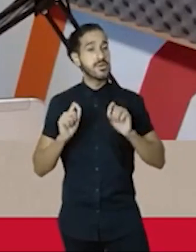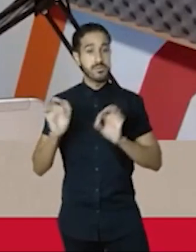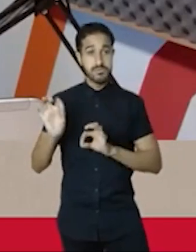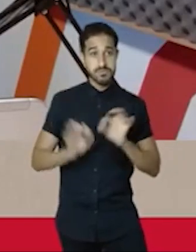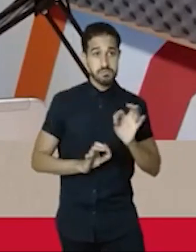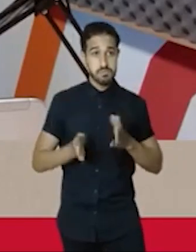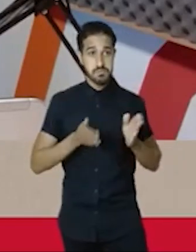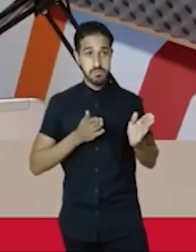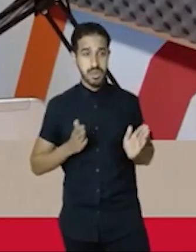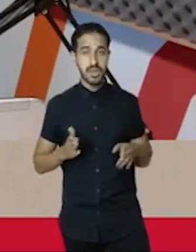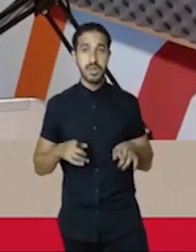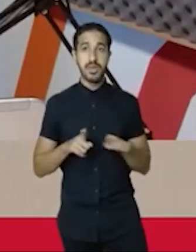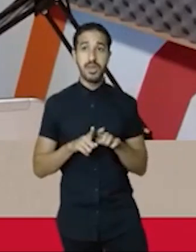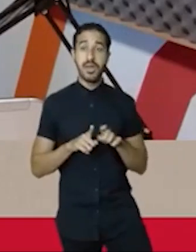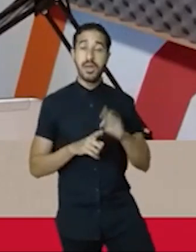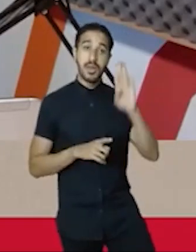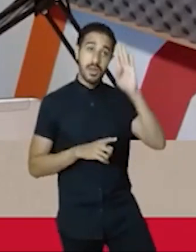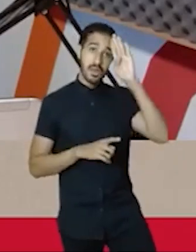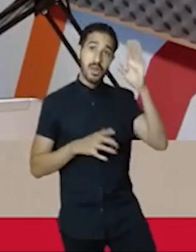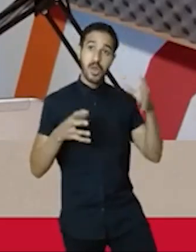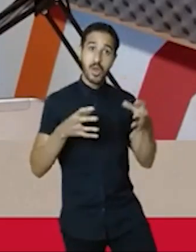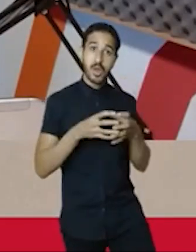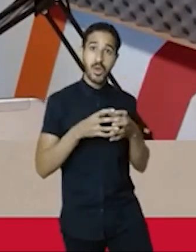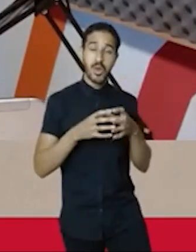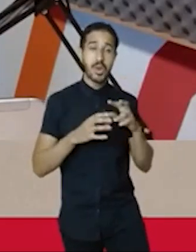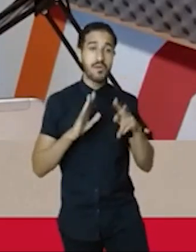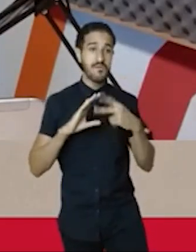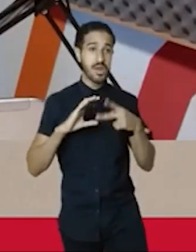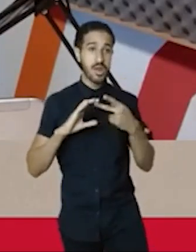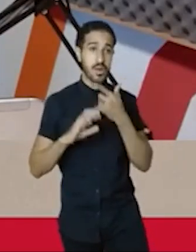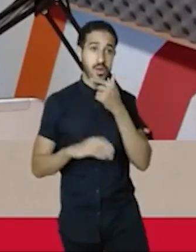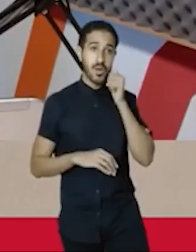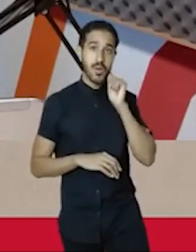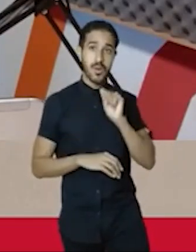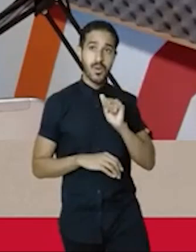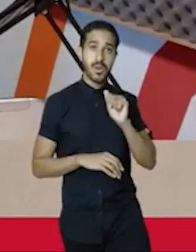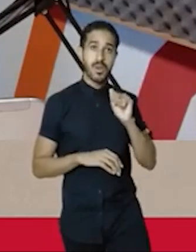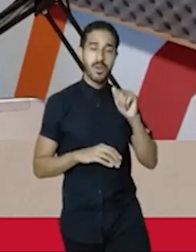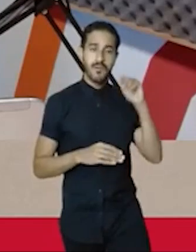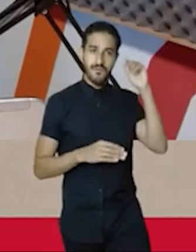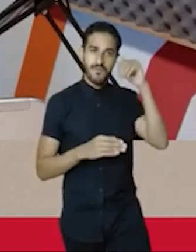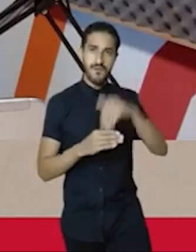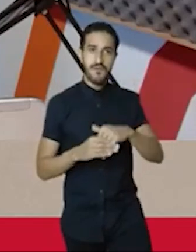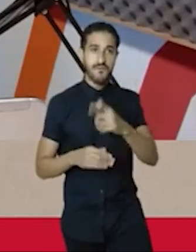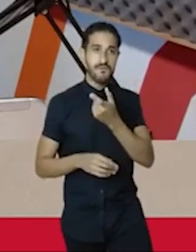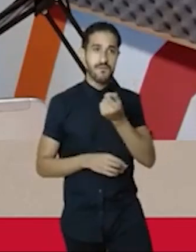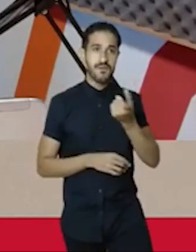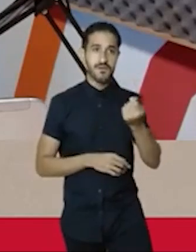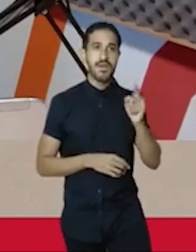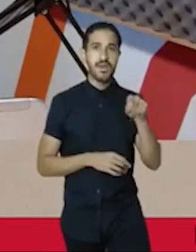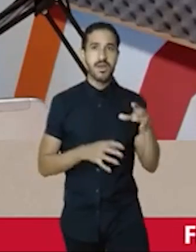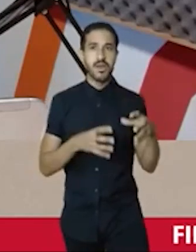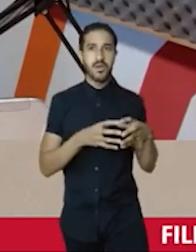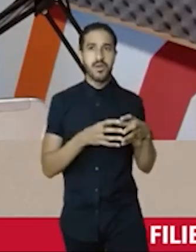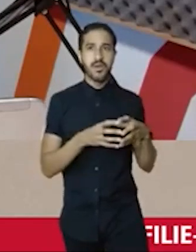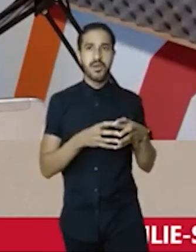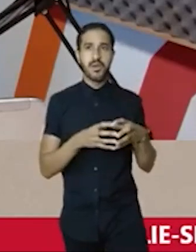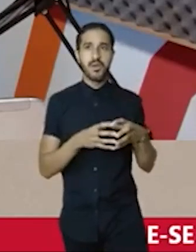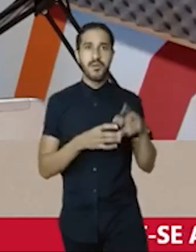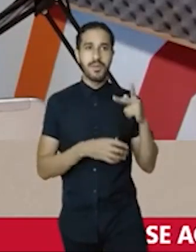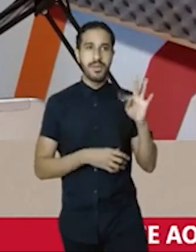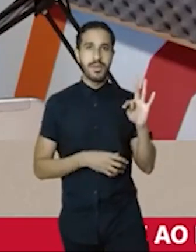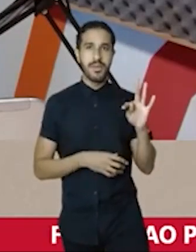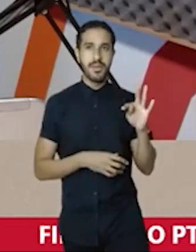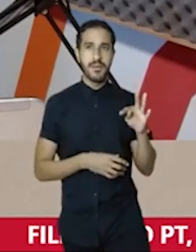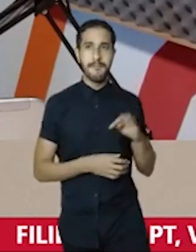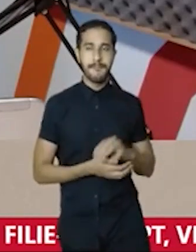organizado. E a maior bancada de vereadores e vereadoras eleitos em 2020 é da legenda do Partido dos Trabalhadores.